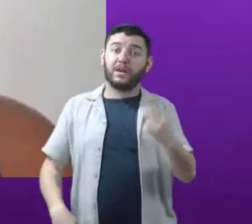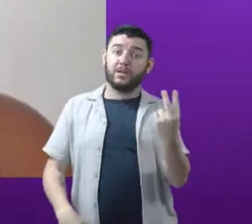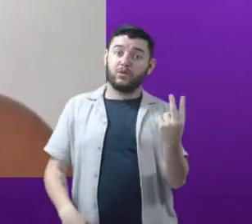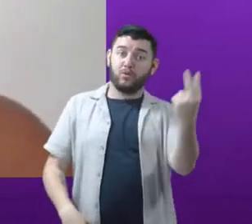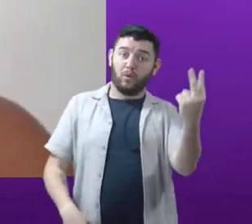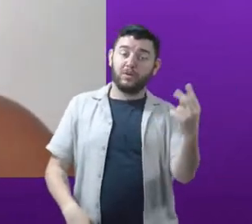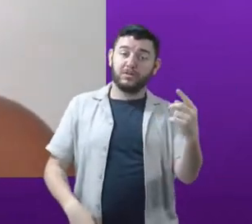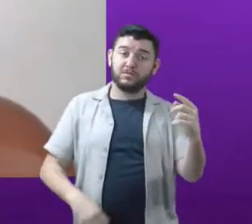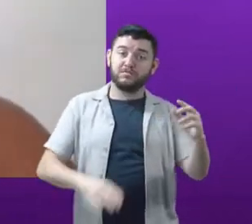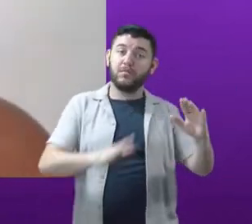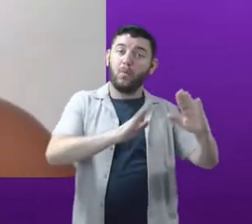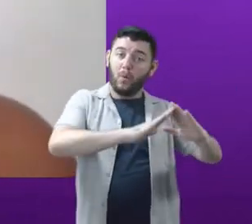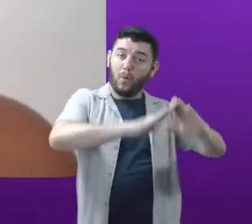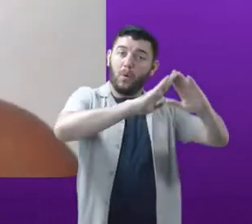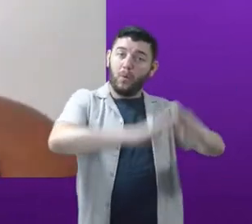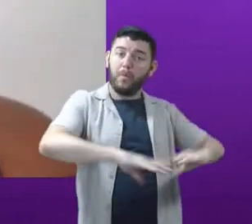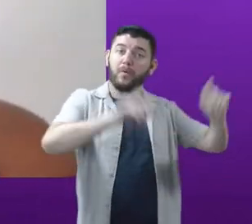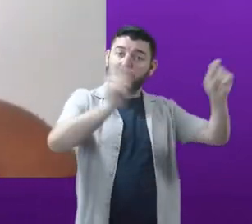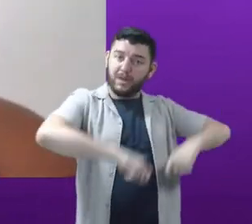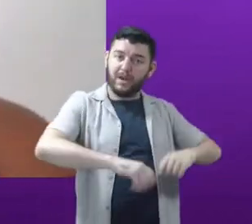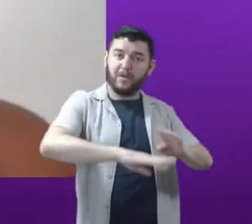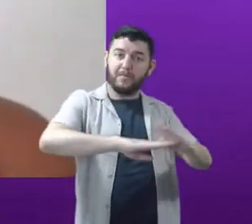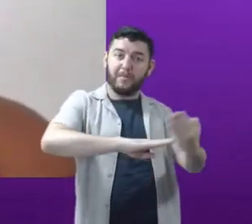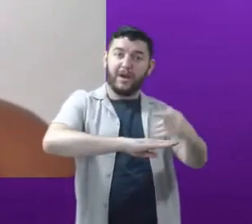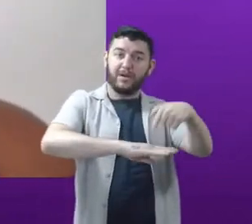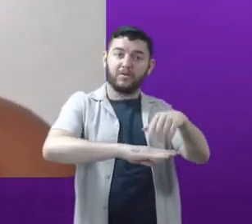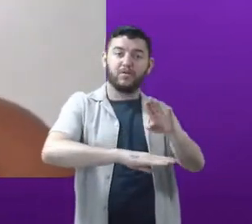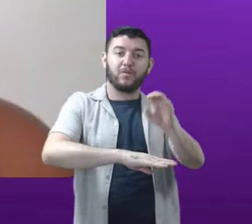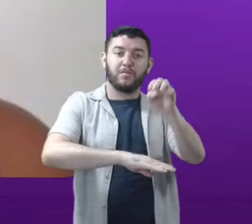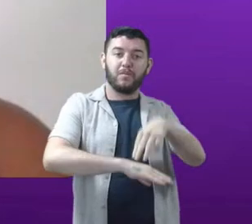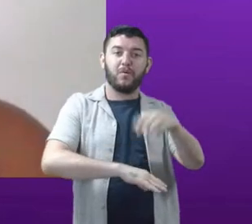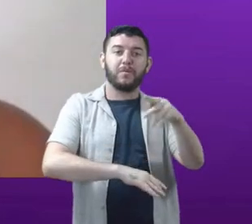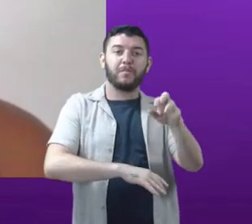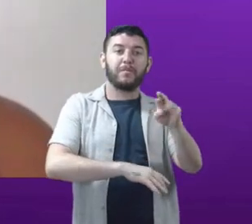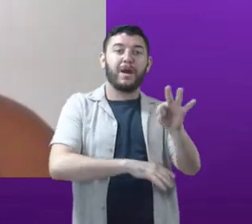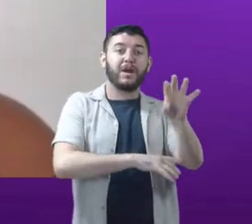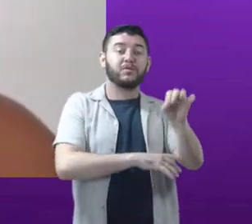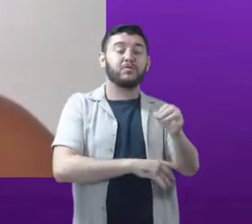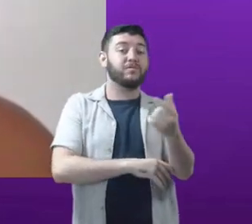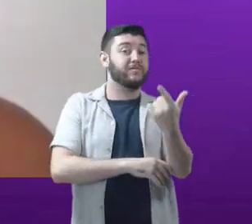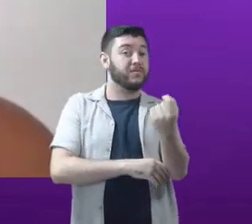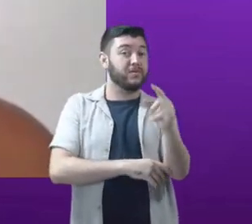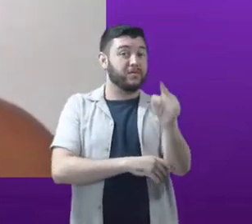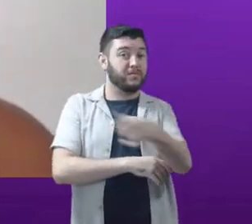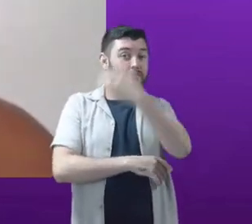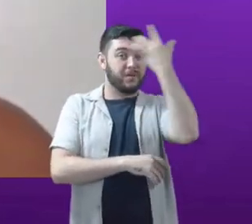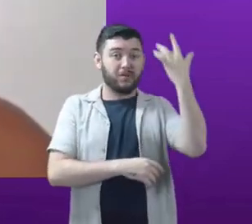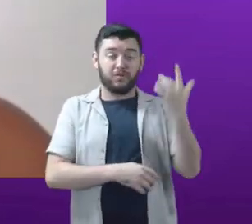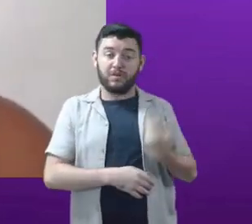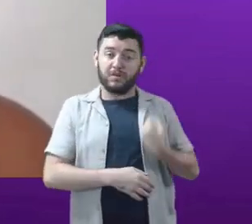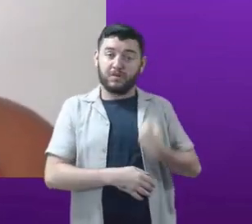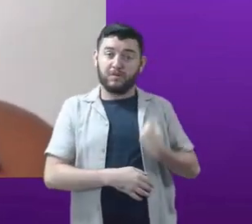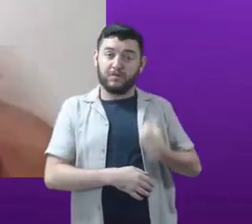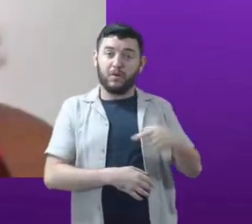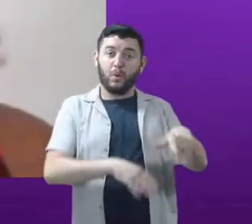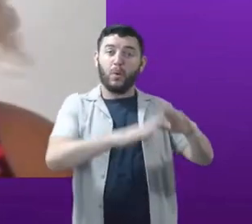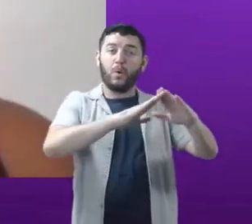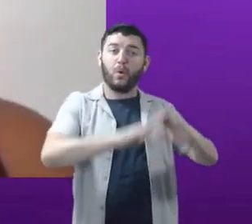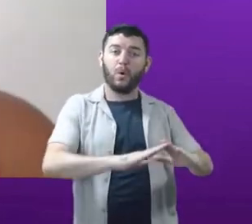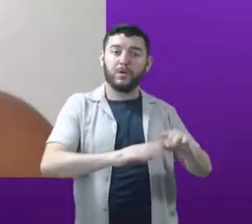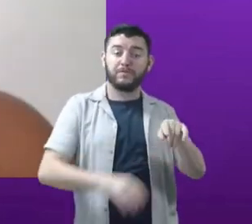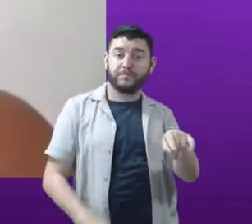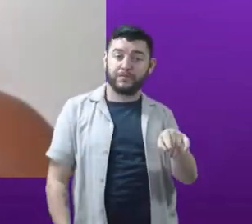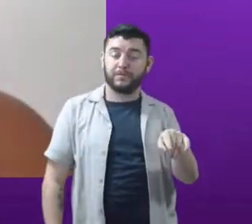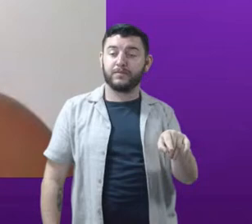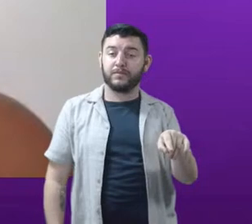deles é o bairro do Bom Parto, onde cerca de 20 mil pessoas ainda moram. Essas pessoas, elas têm, em alguns